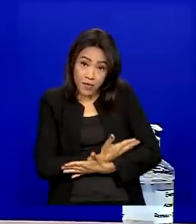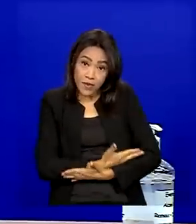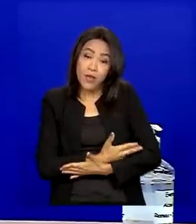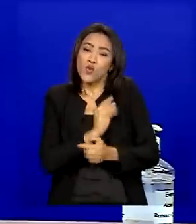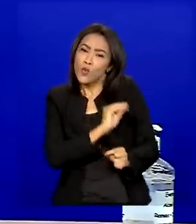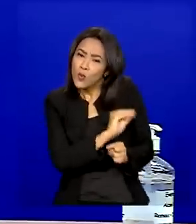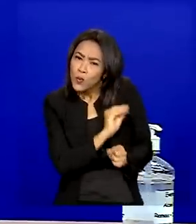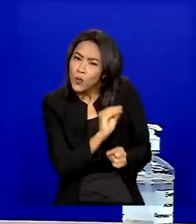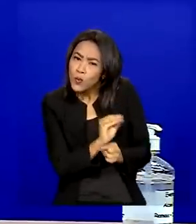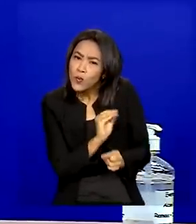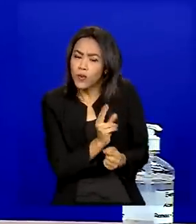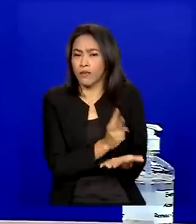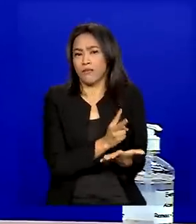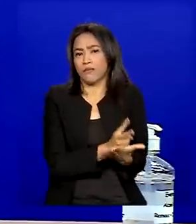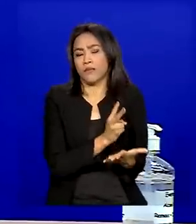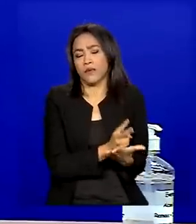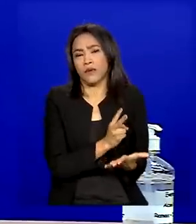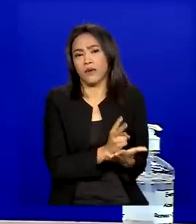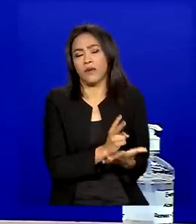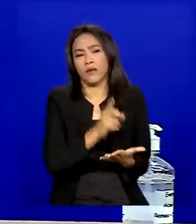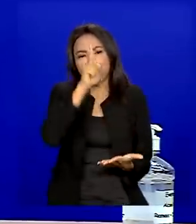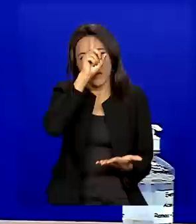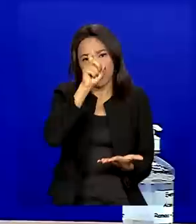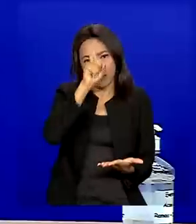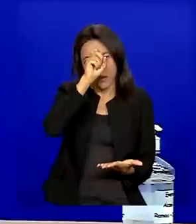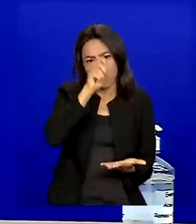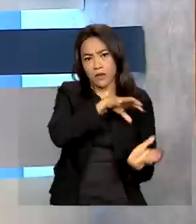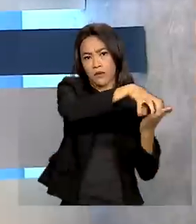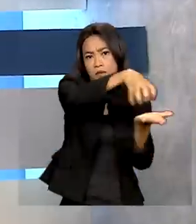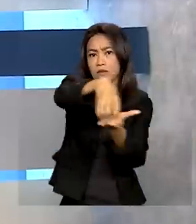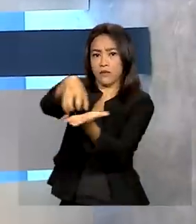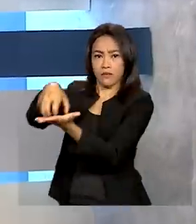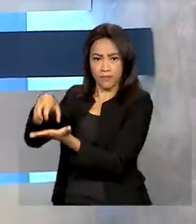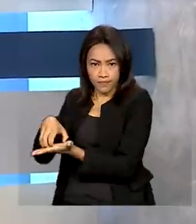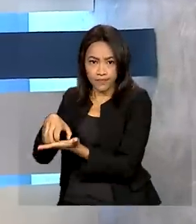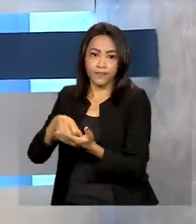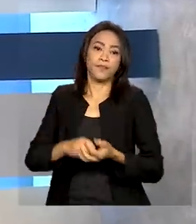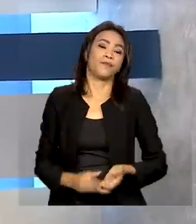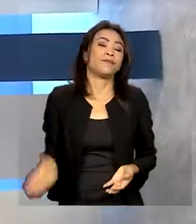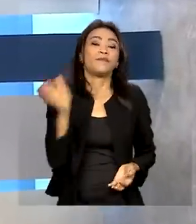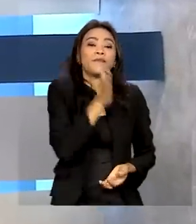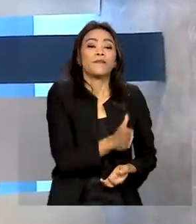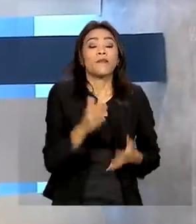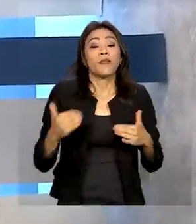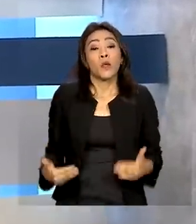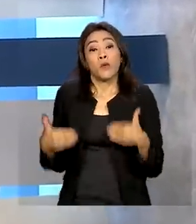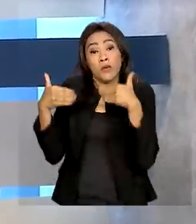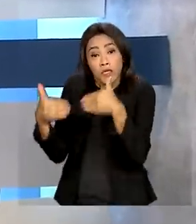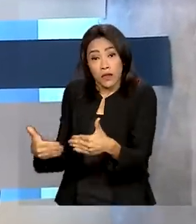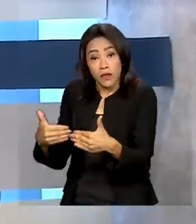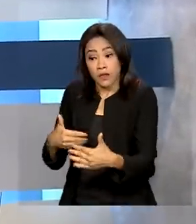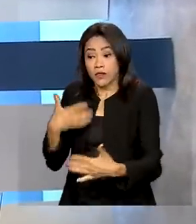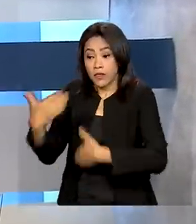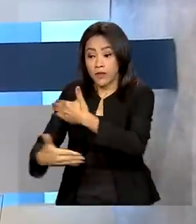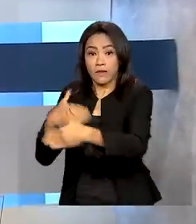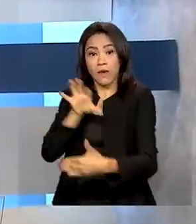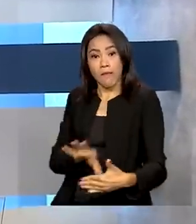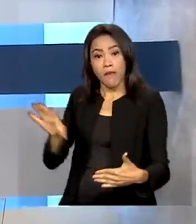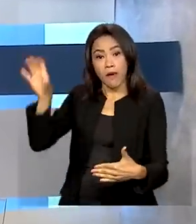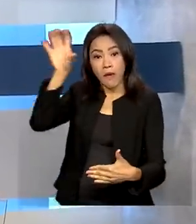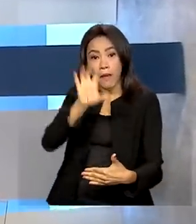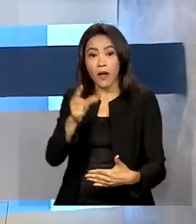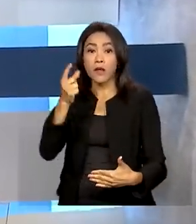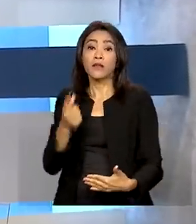unidades básicas de saúde. O Ministério do Desenvolvimento Regional está repassando